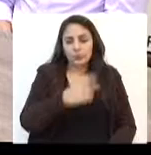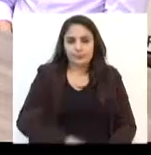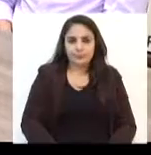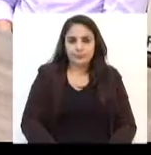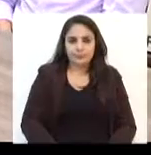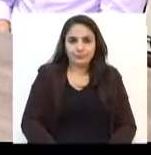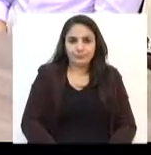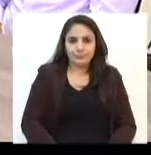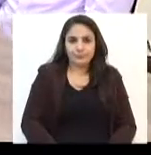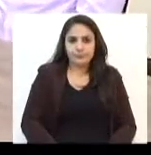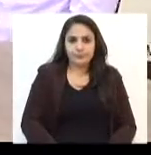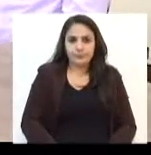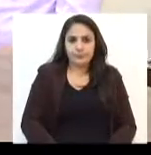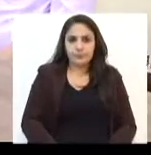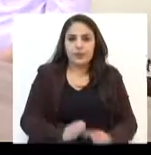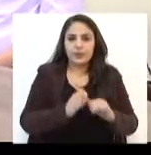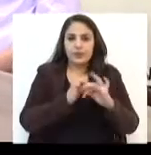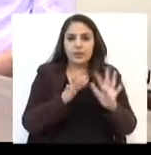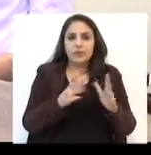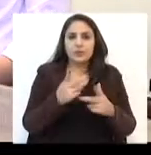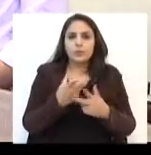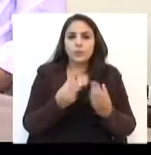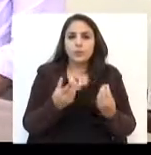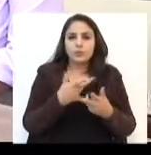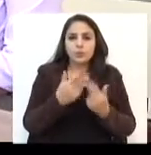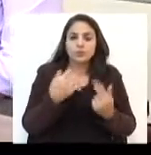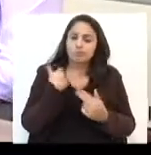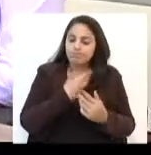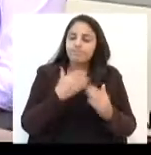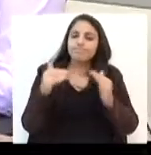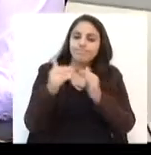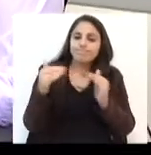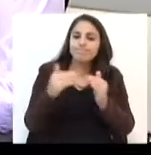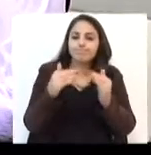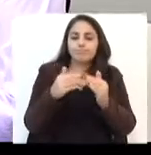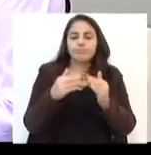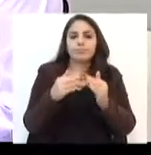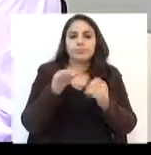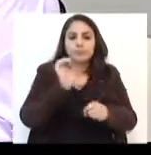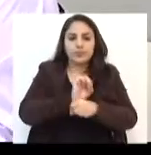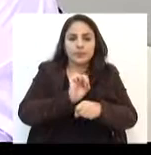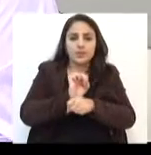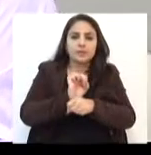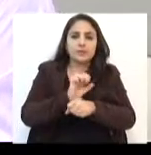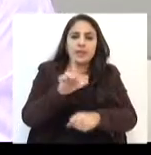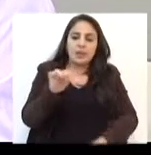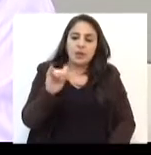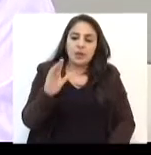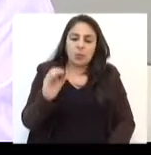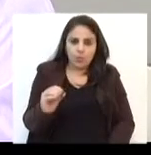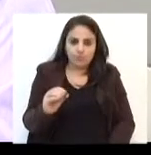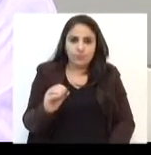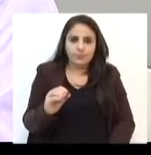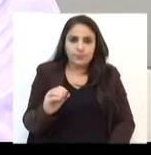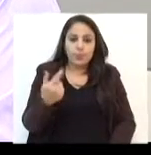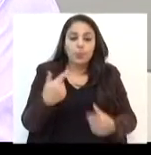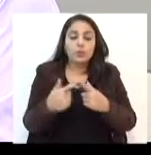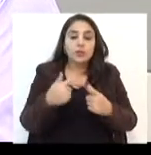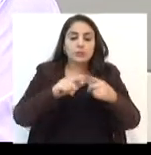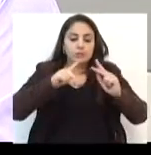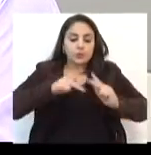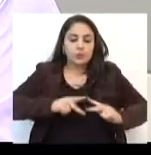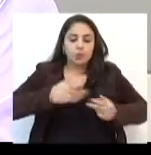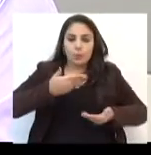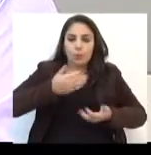colocar? De certa forma, em muitos pontos nós concordamos, né? O Estado ele é laico e ele é laico para que